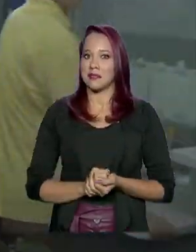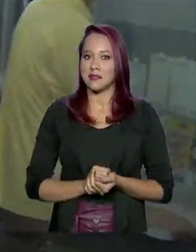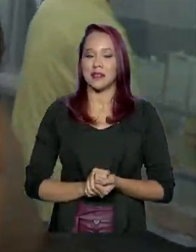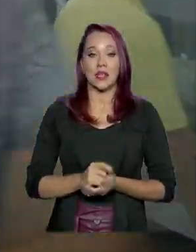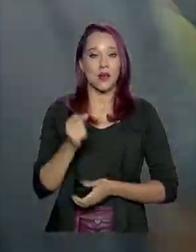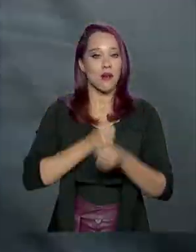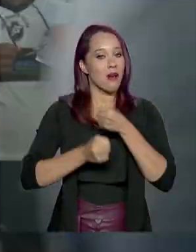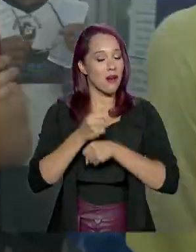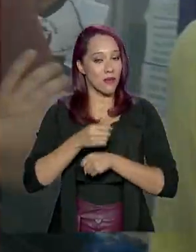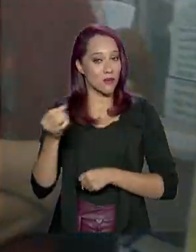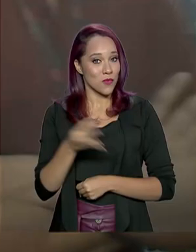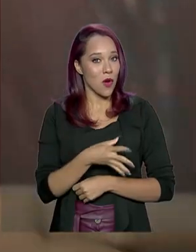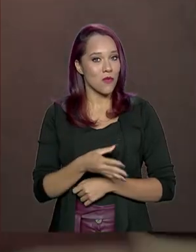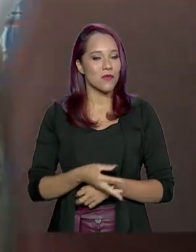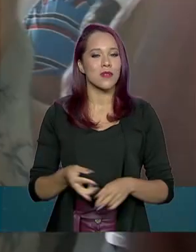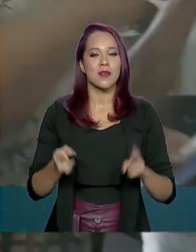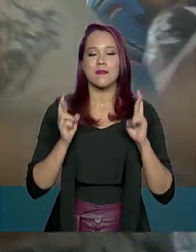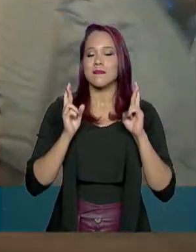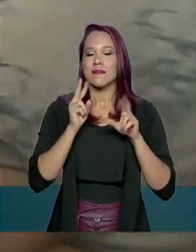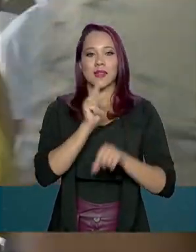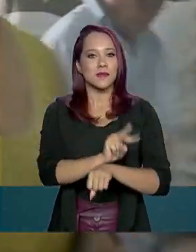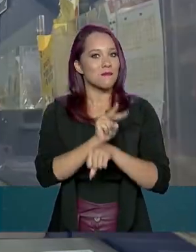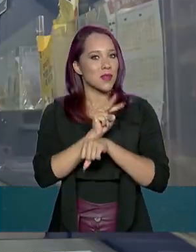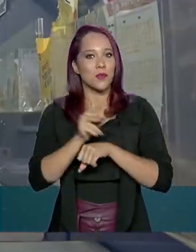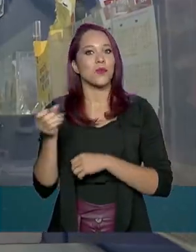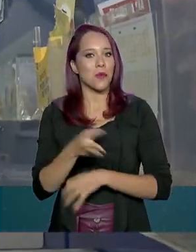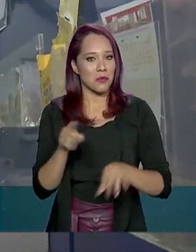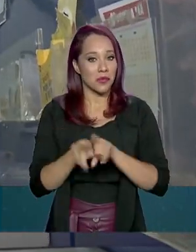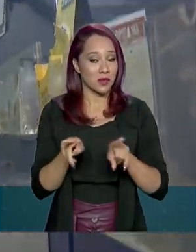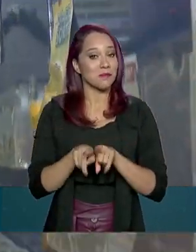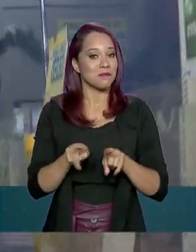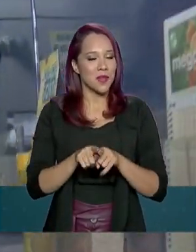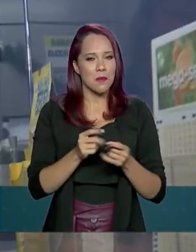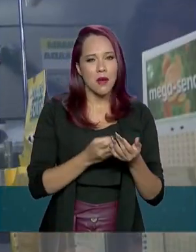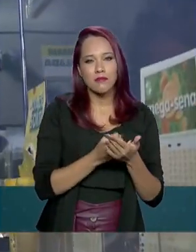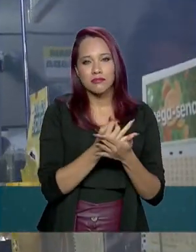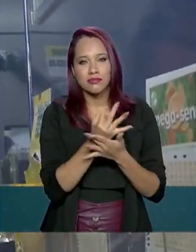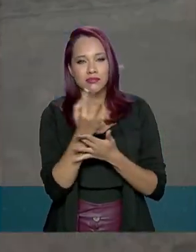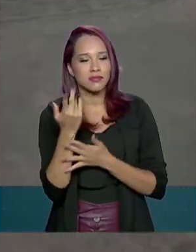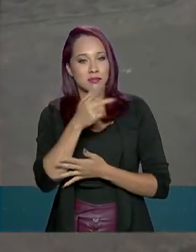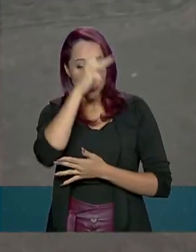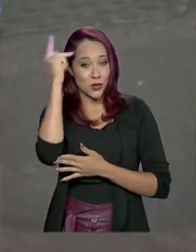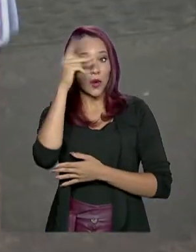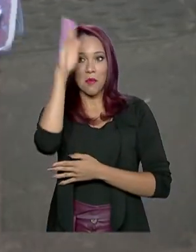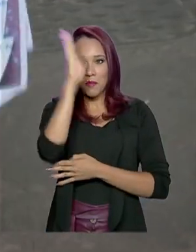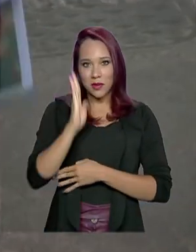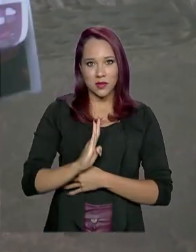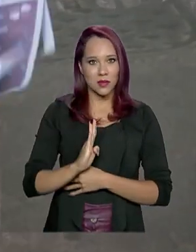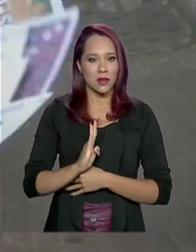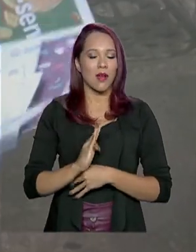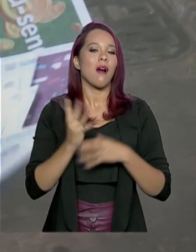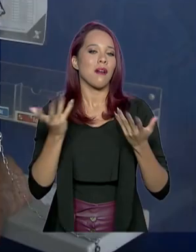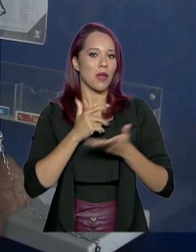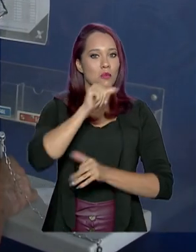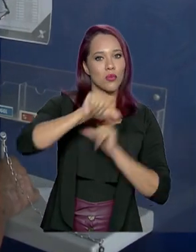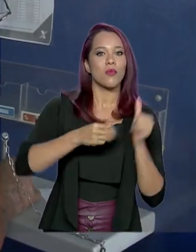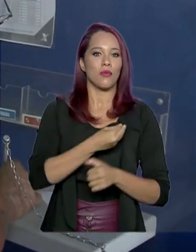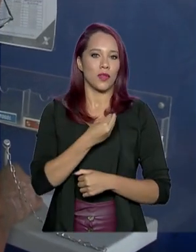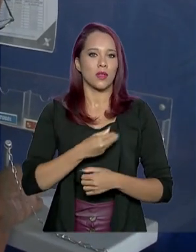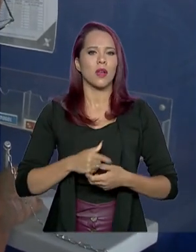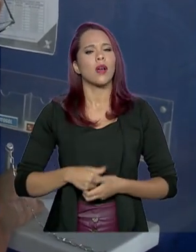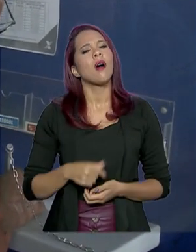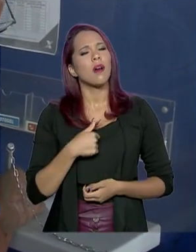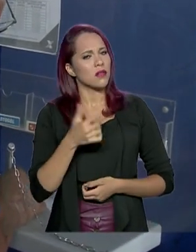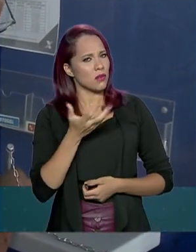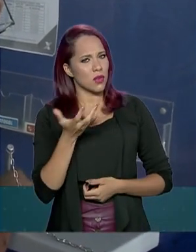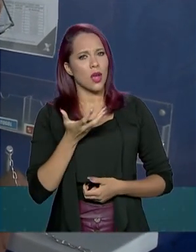ano-novo esperanças renovadas e para milhões de brasileiros hora de mudar de vida pretendo